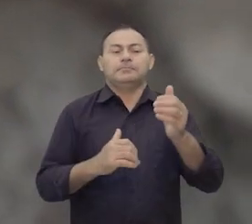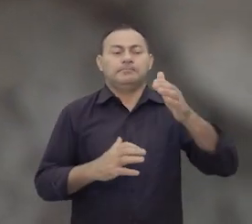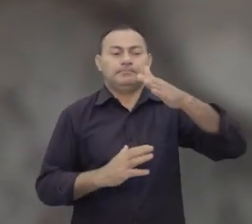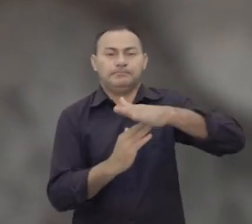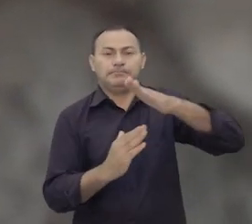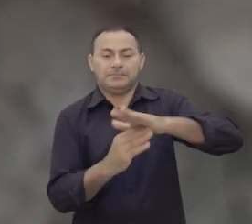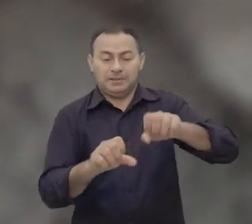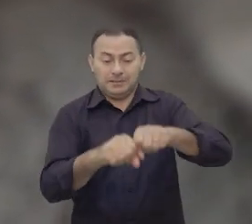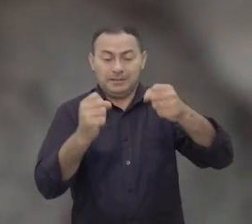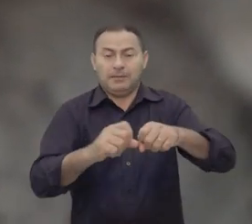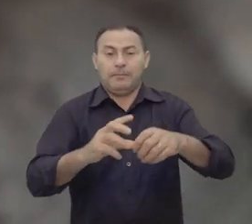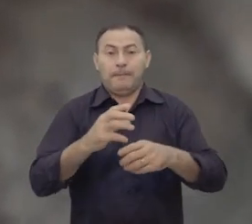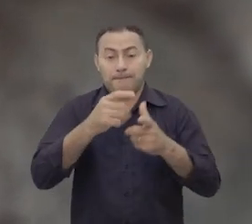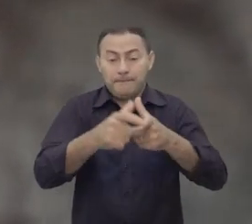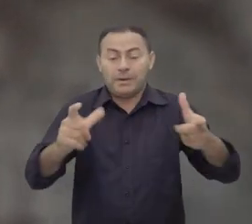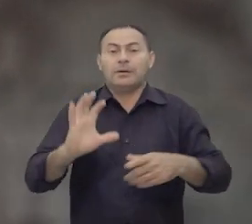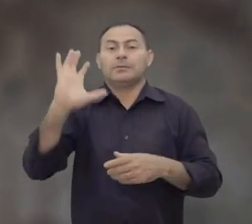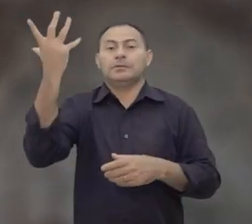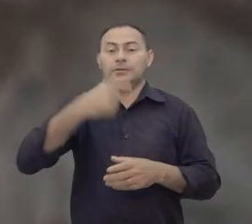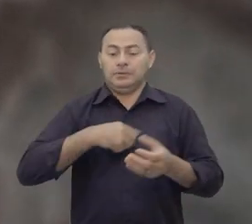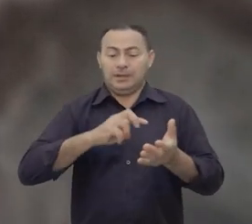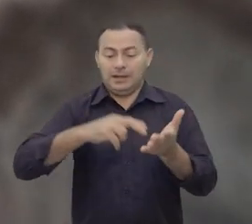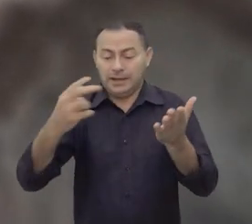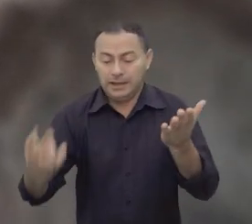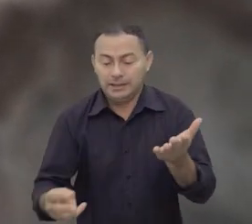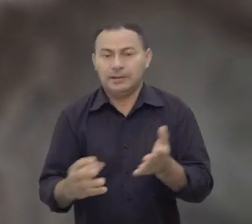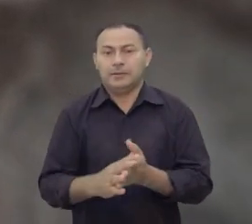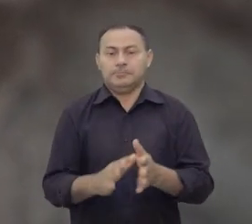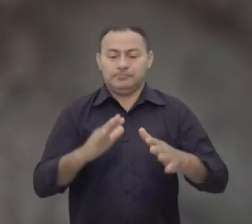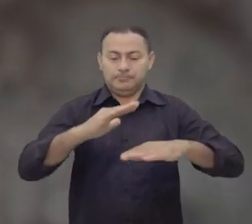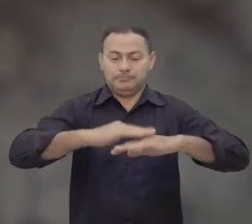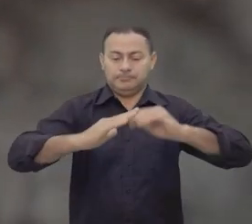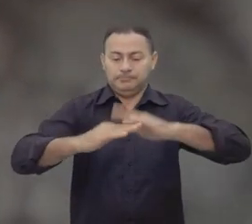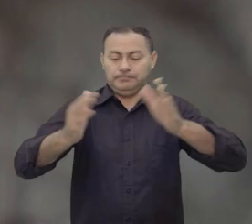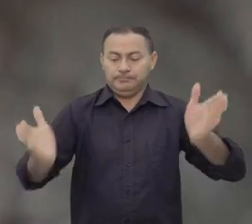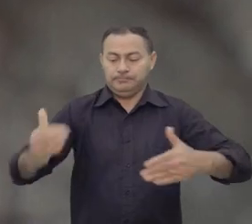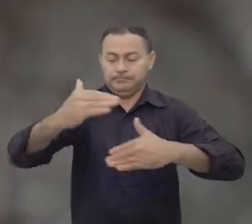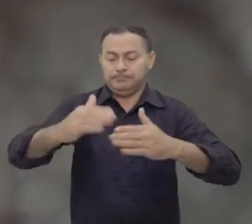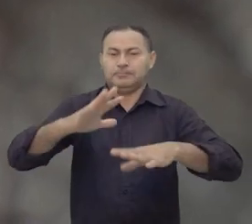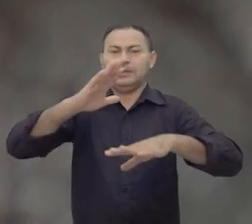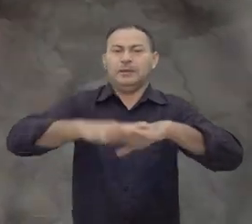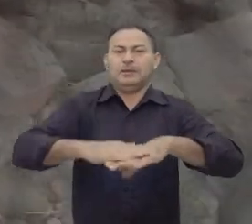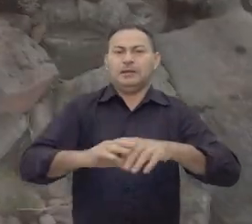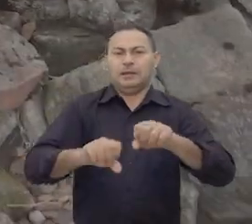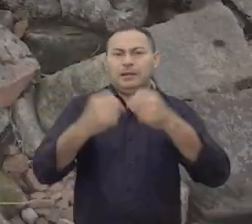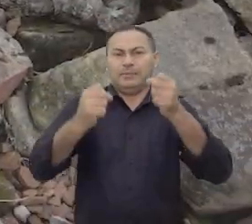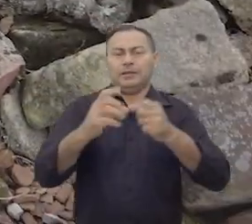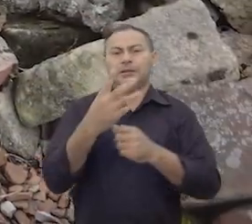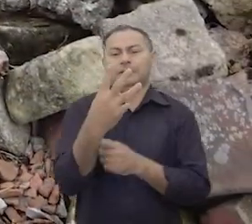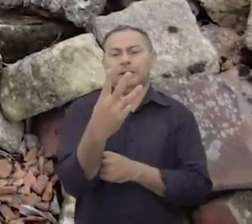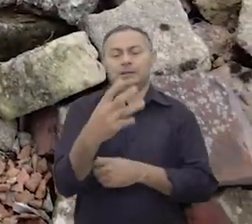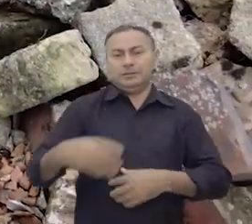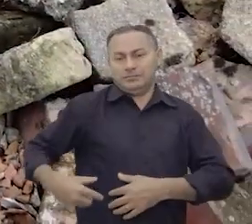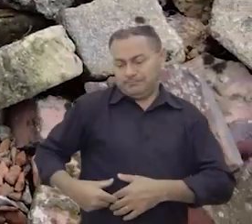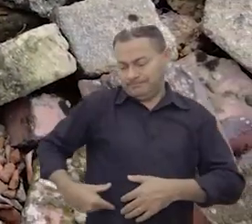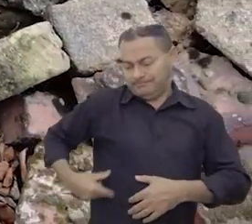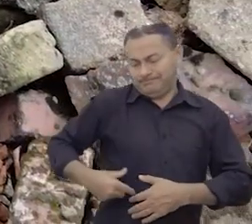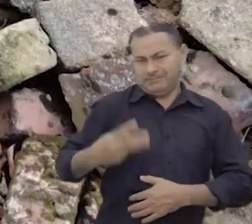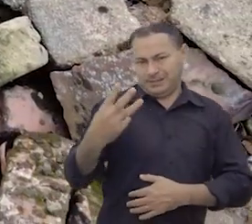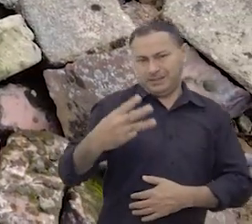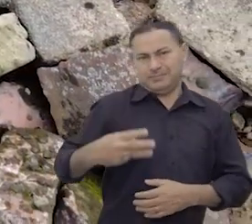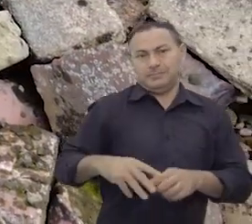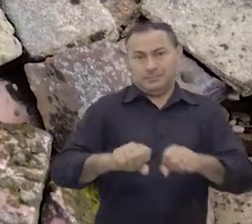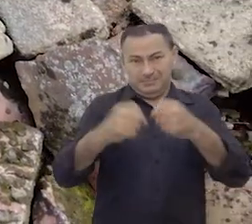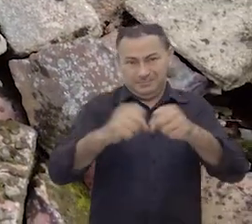o que impediu que lesões maiores acontecessem quando eu caí sobre a pilha de tijolos. Felizmente quebrei apenas 3